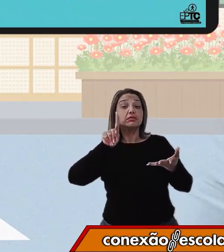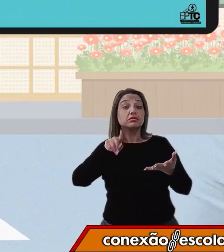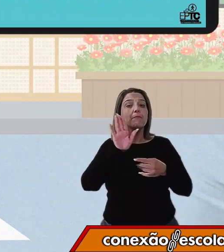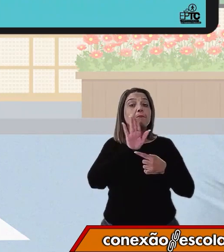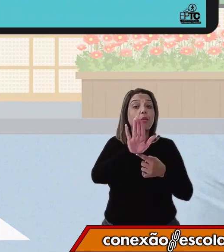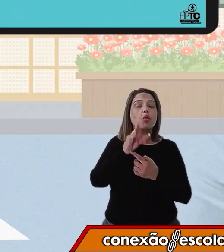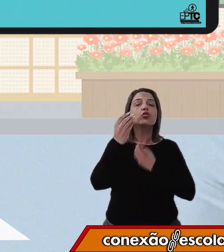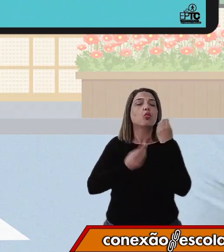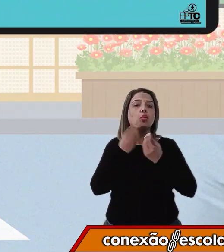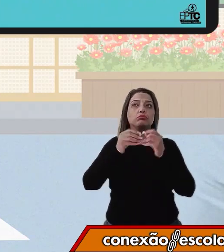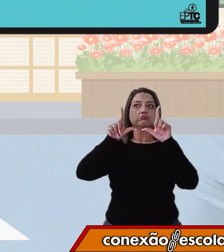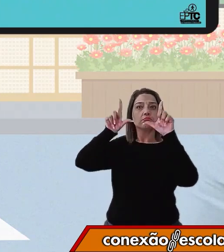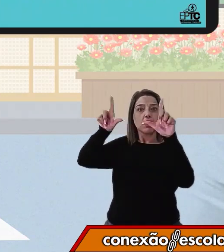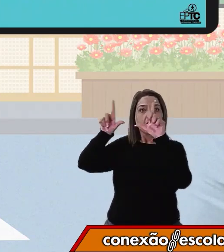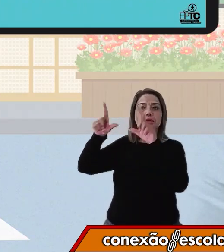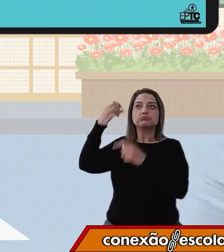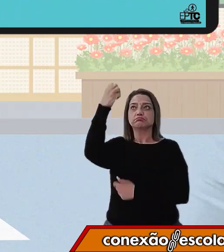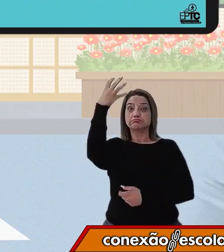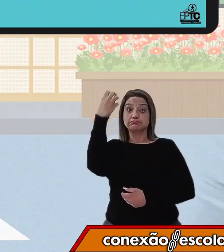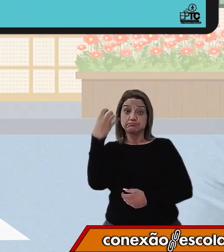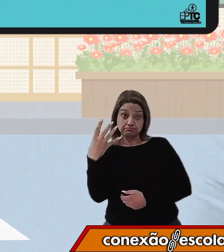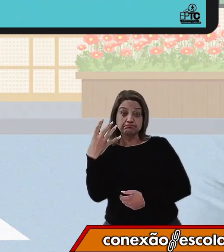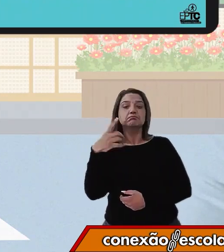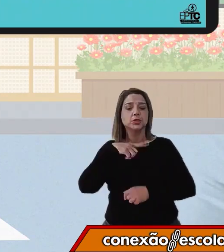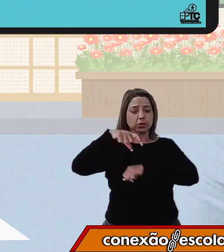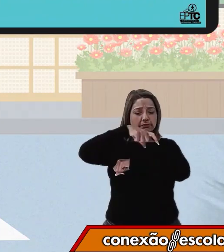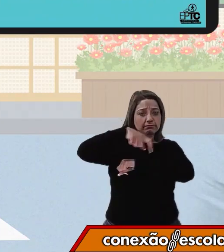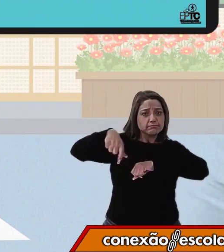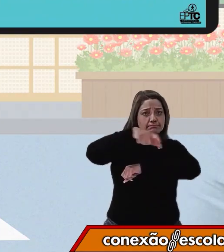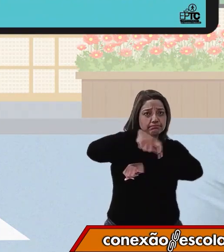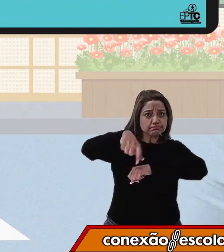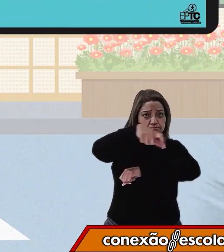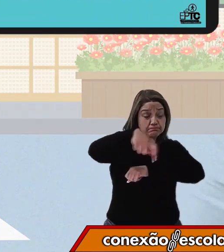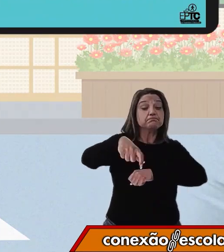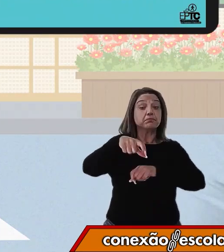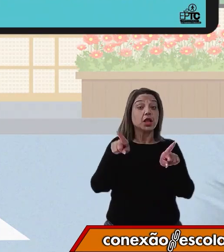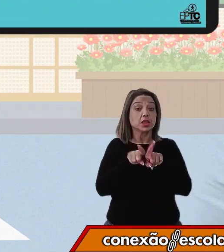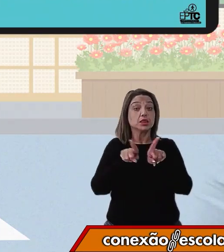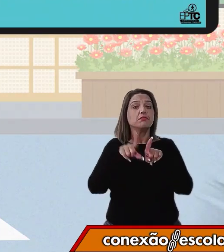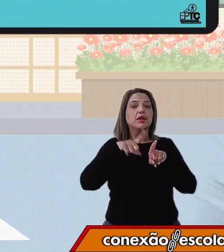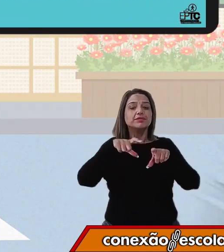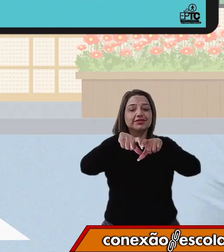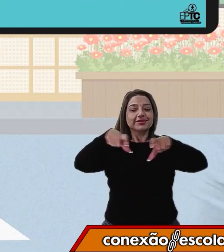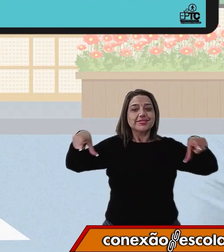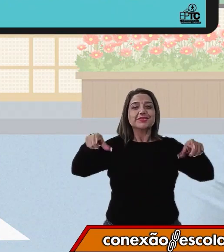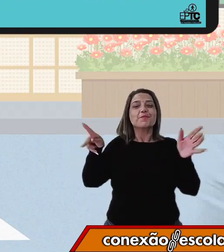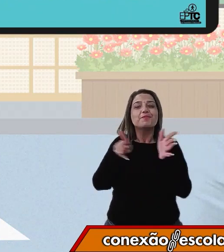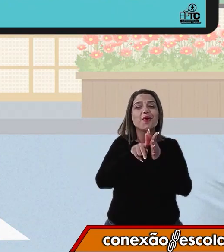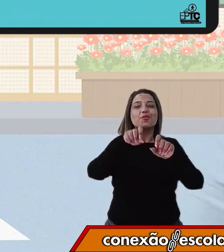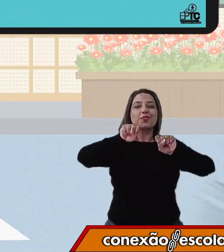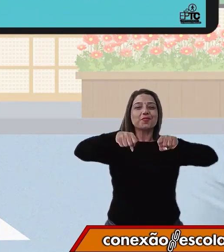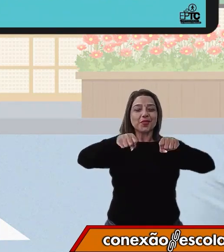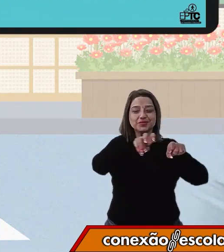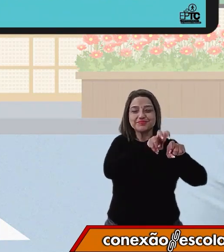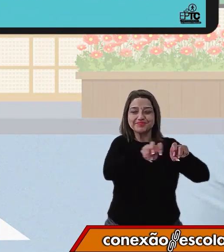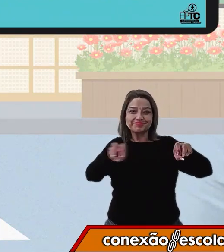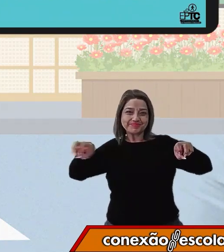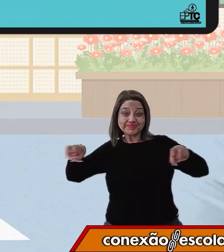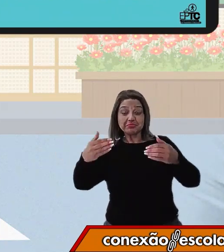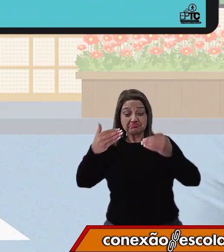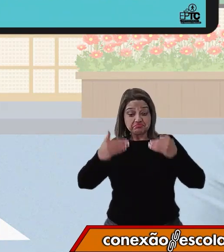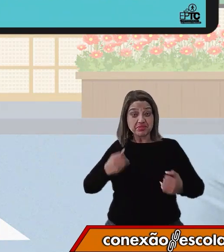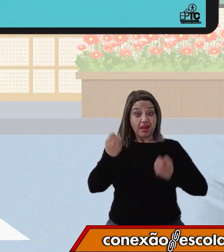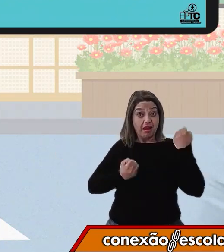como placas semáforos faixas de Pedestre e até mesmo motobox para os motociclistas